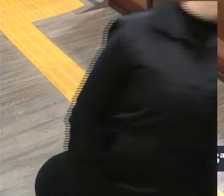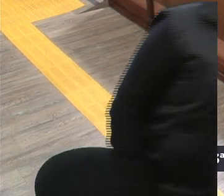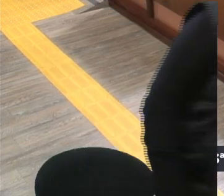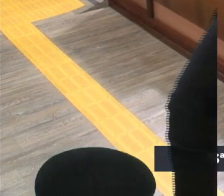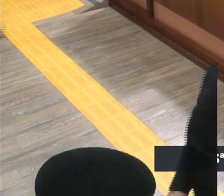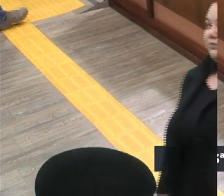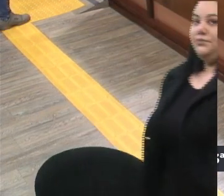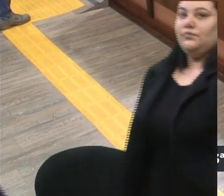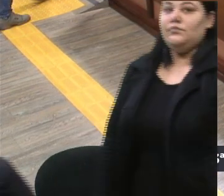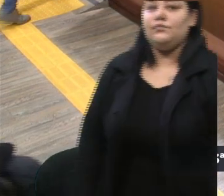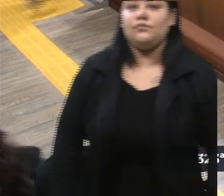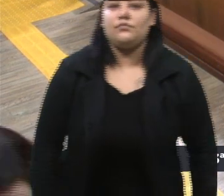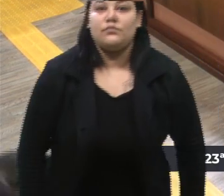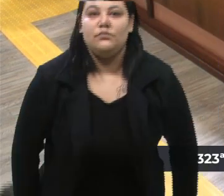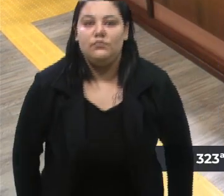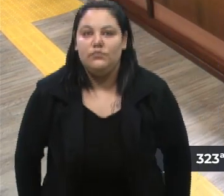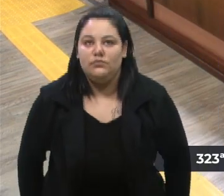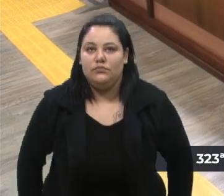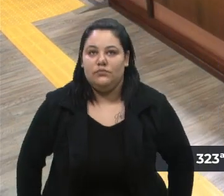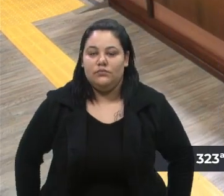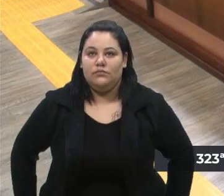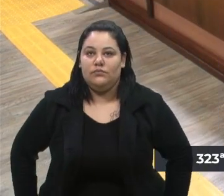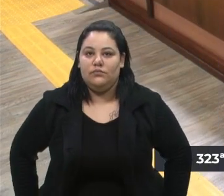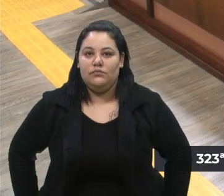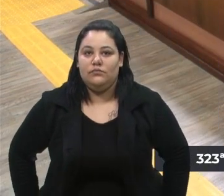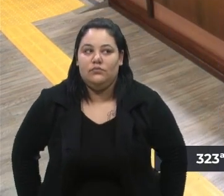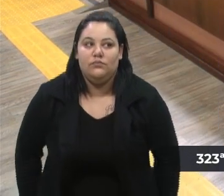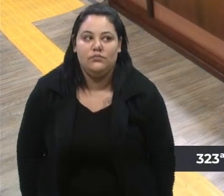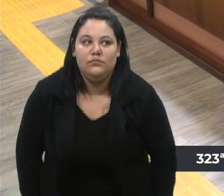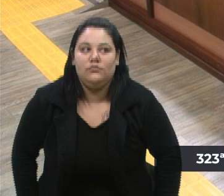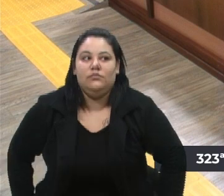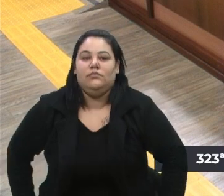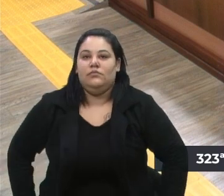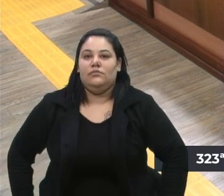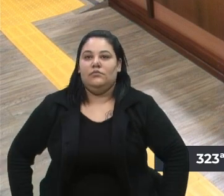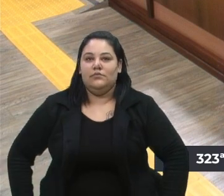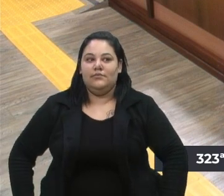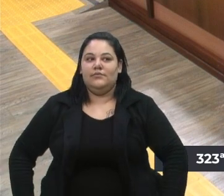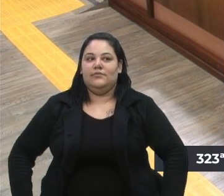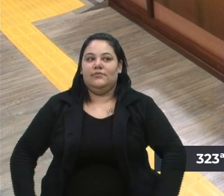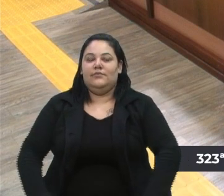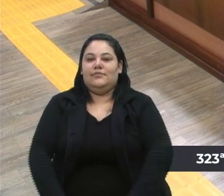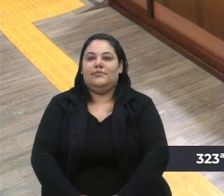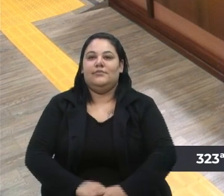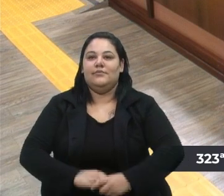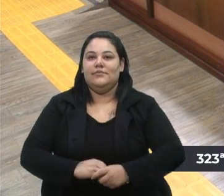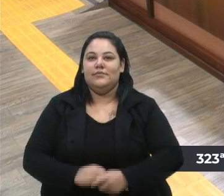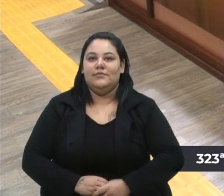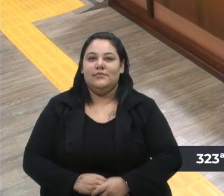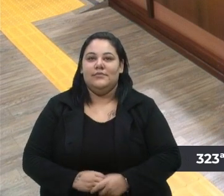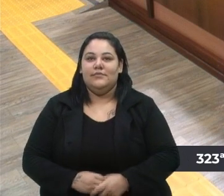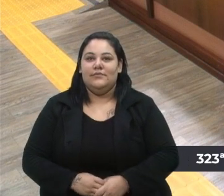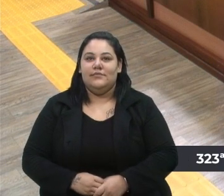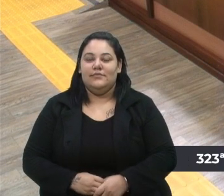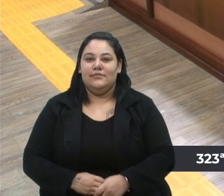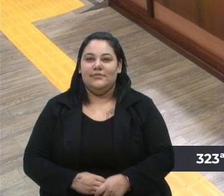Alexandre Prestes bortoluz na Tribuna vereadora uma parte por gentileza De